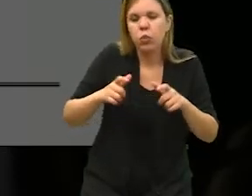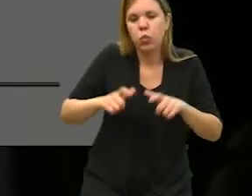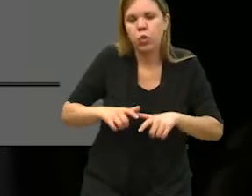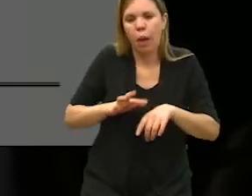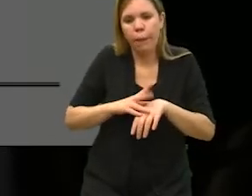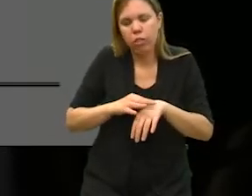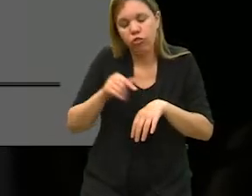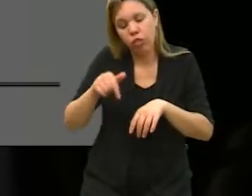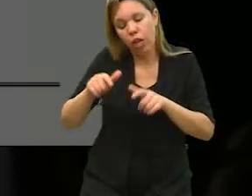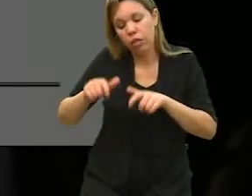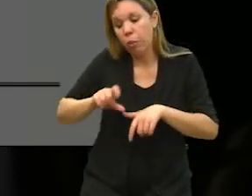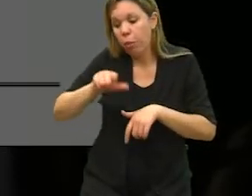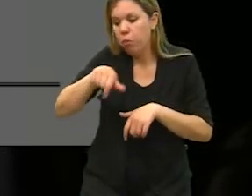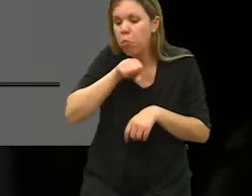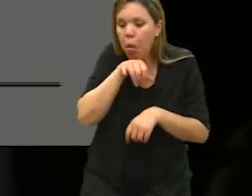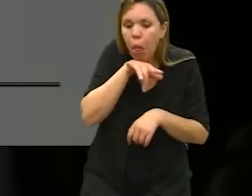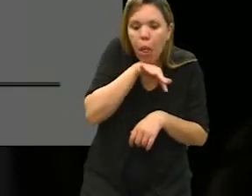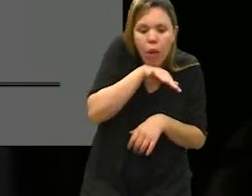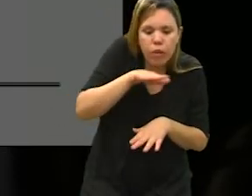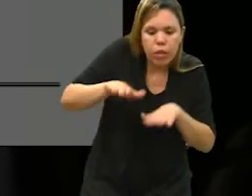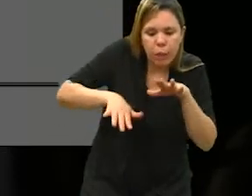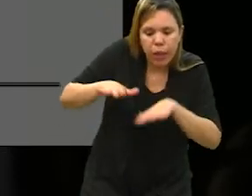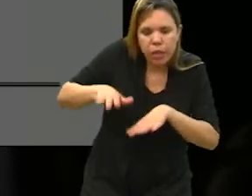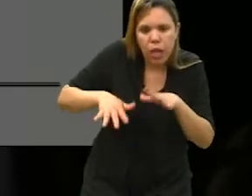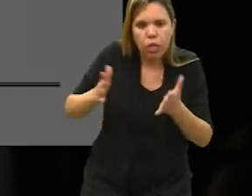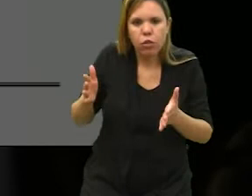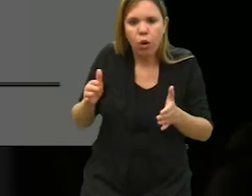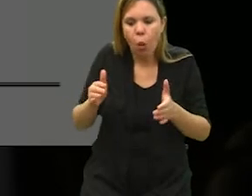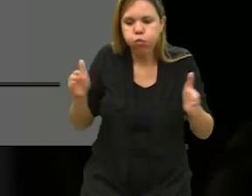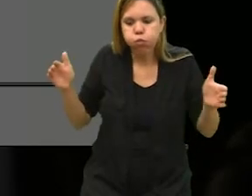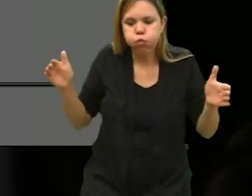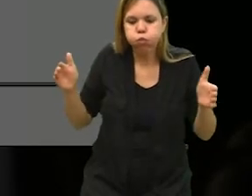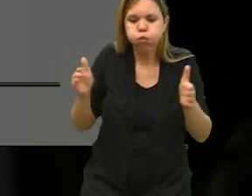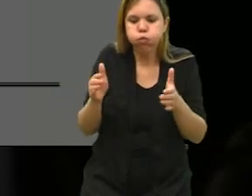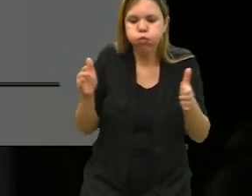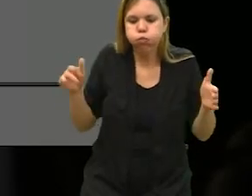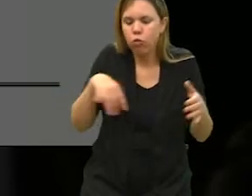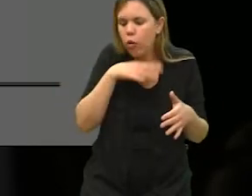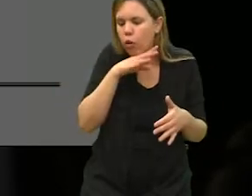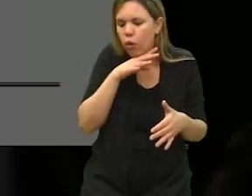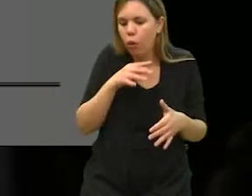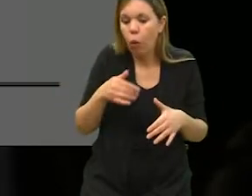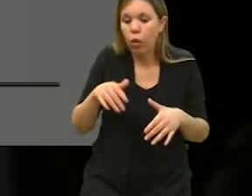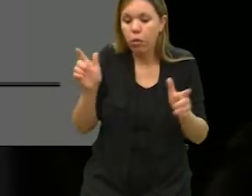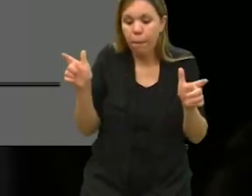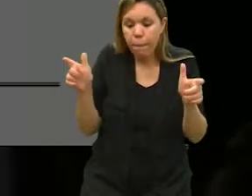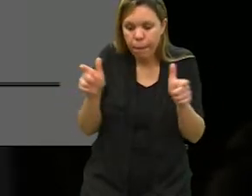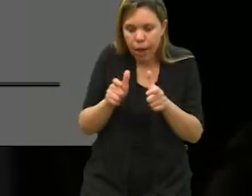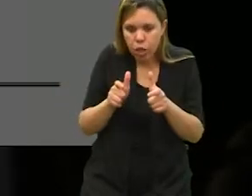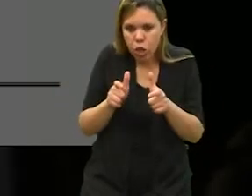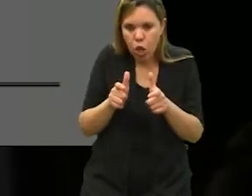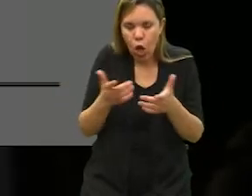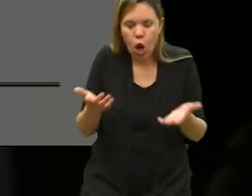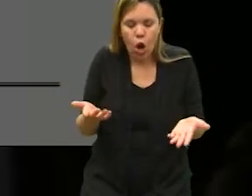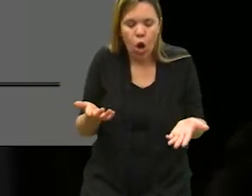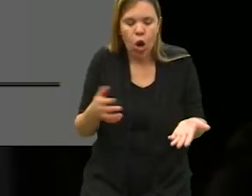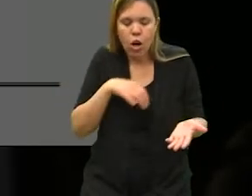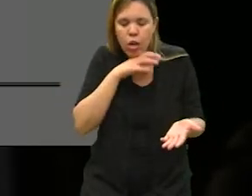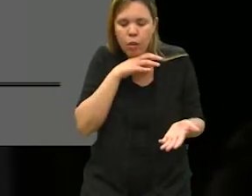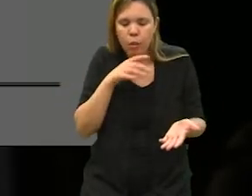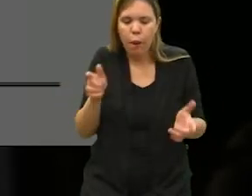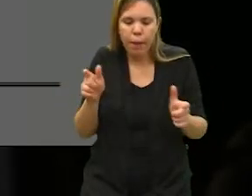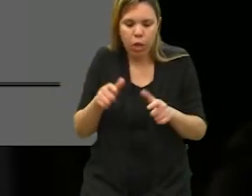no local, ele pode vomitar dependendo do tamanho do animal. A intoxicação é mais grave, quanto menor o animal, maior a intoxicação.